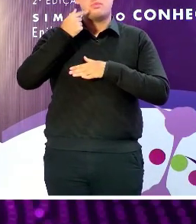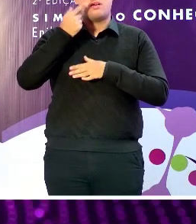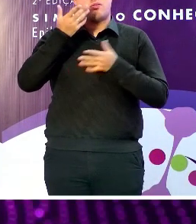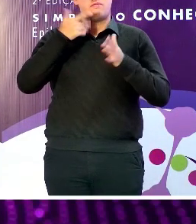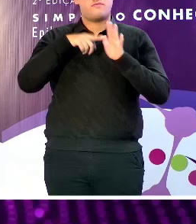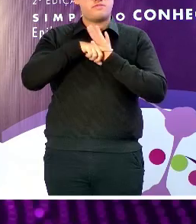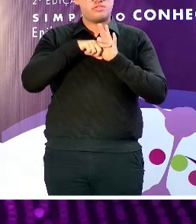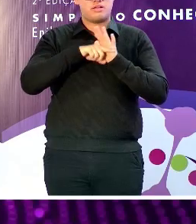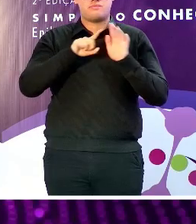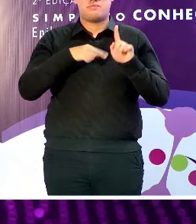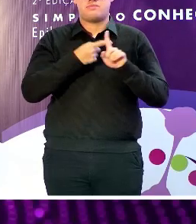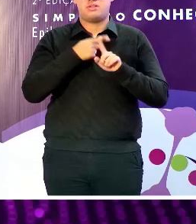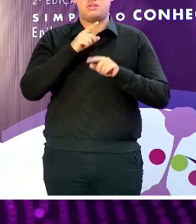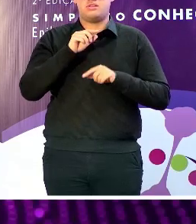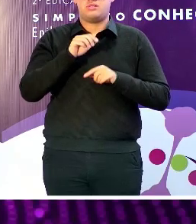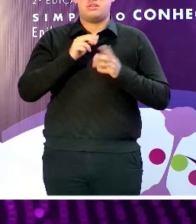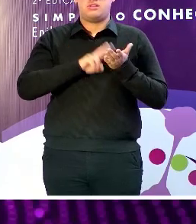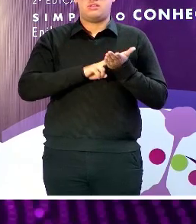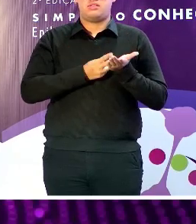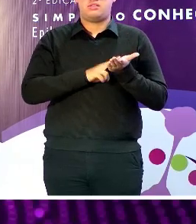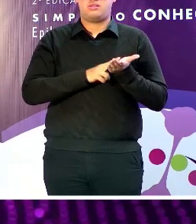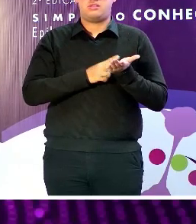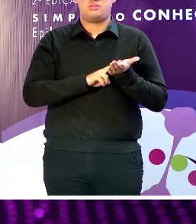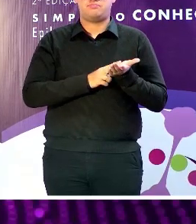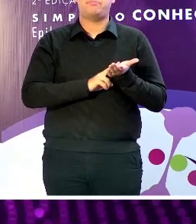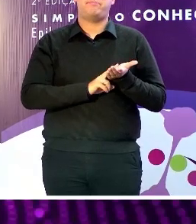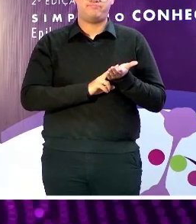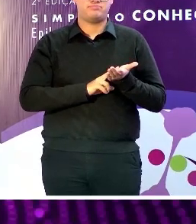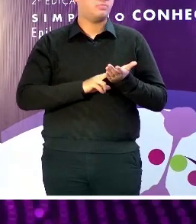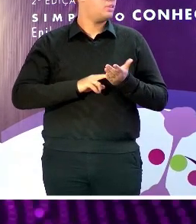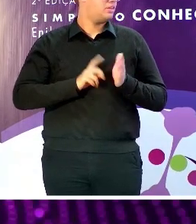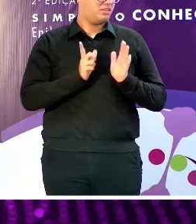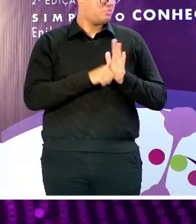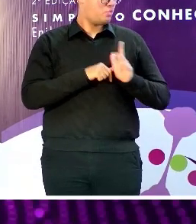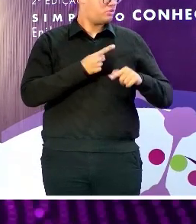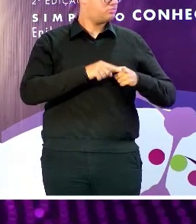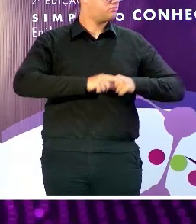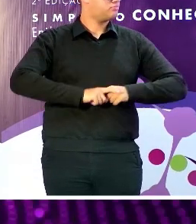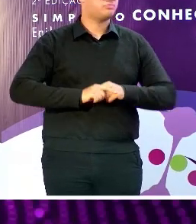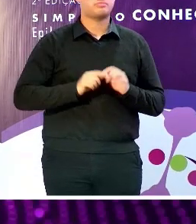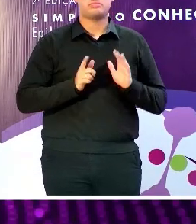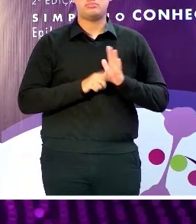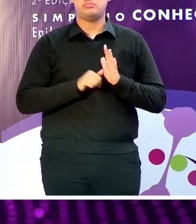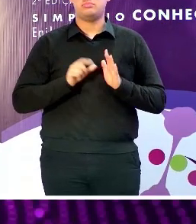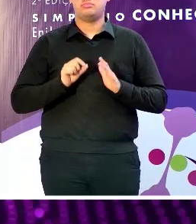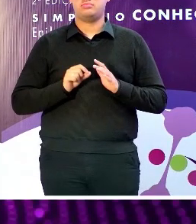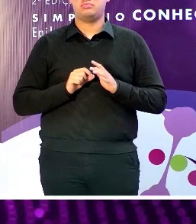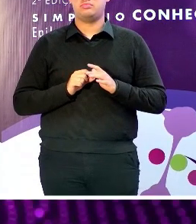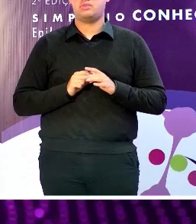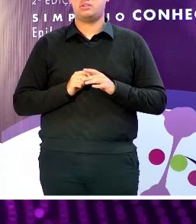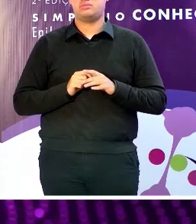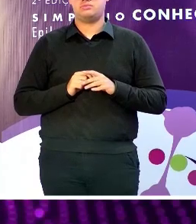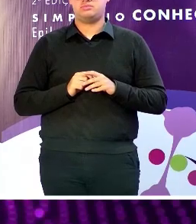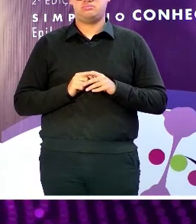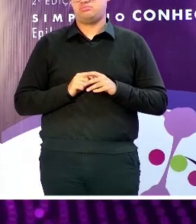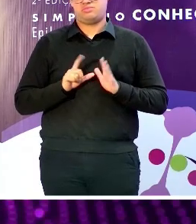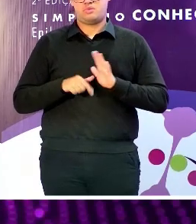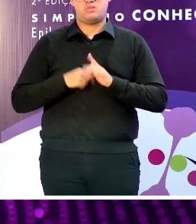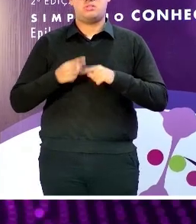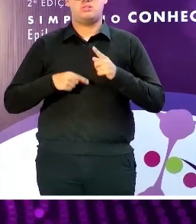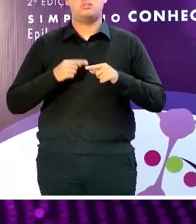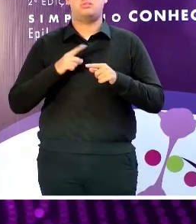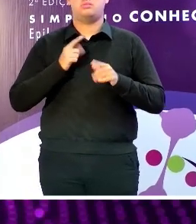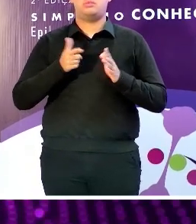de acordo com a biologia única da síndrome. Cada síndrome tem uma biologia única, e a gente não tem estudos ainda